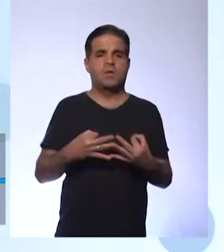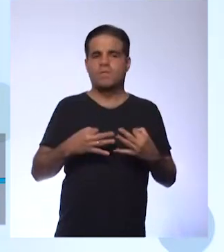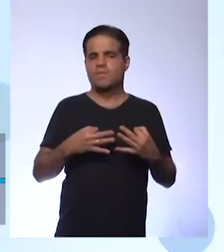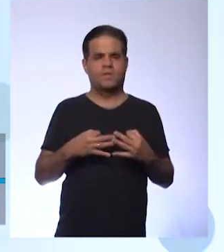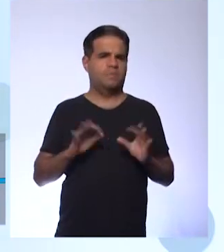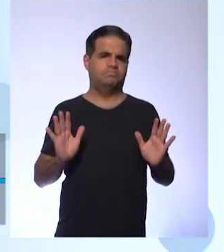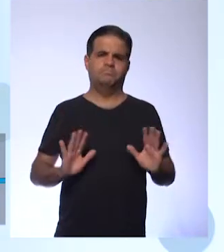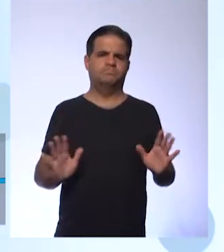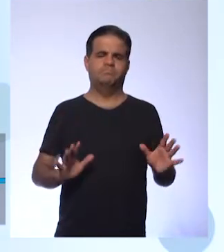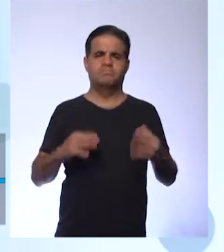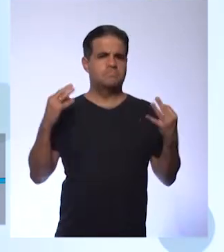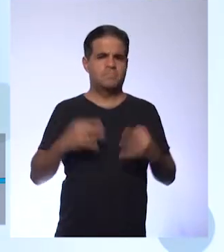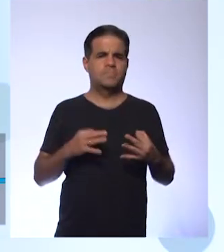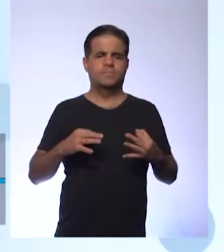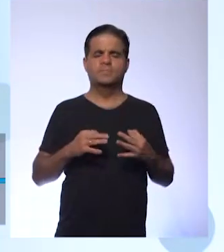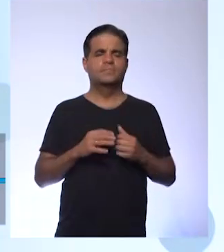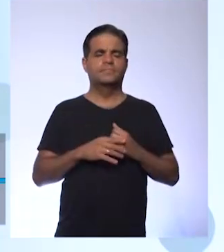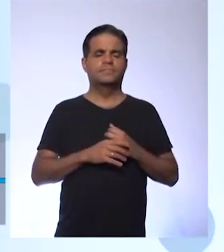é?